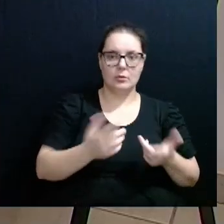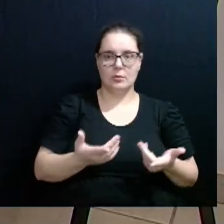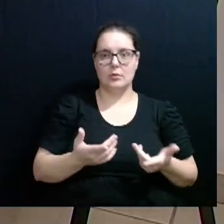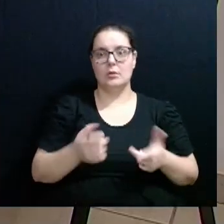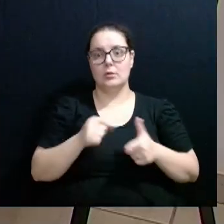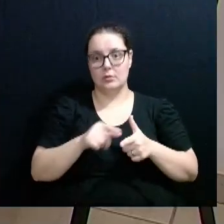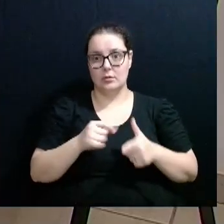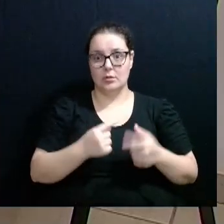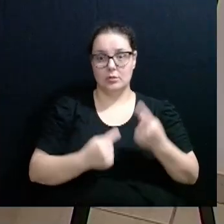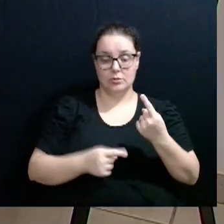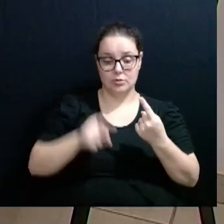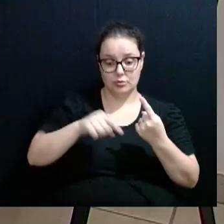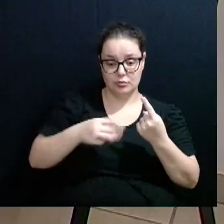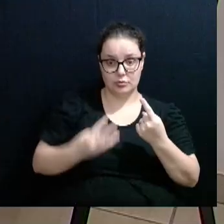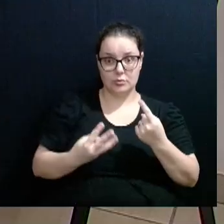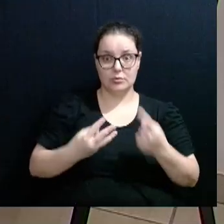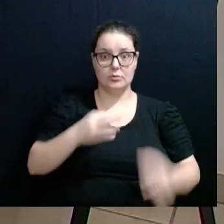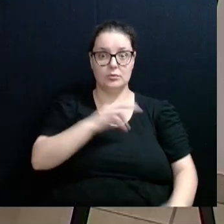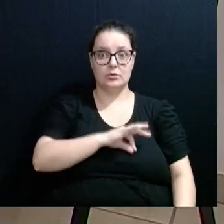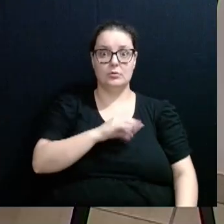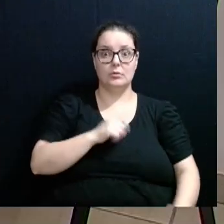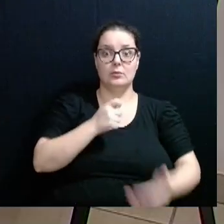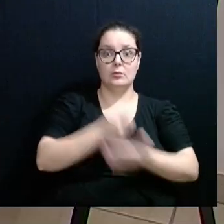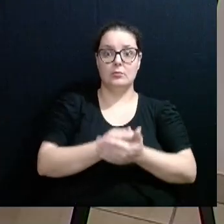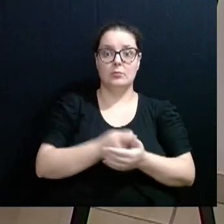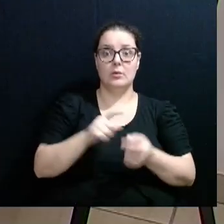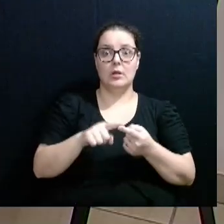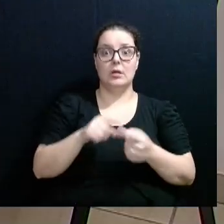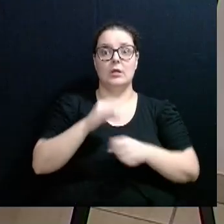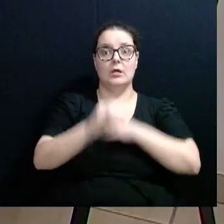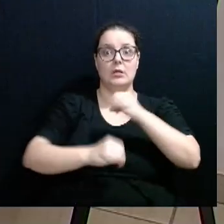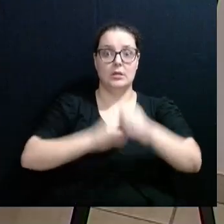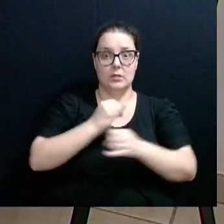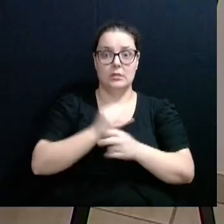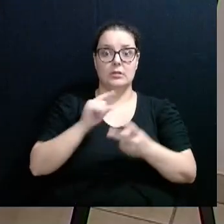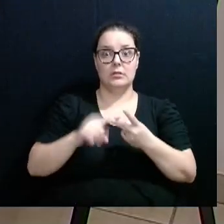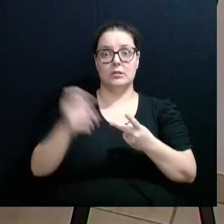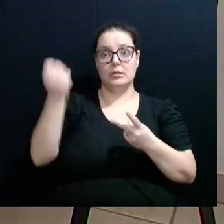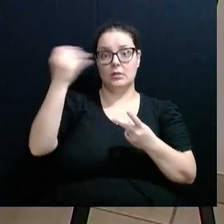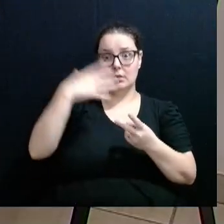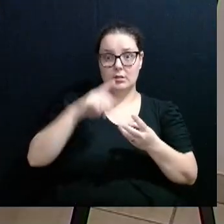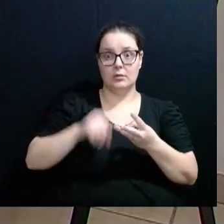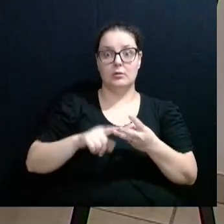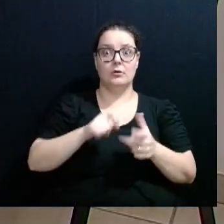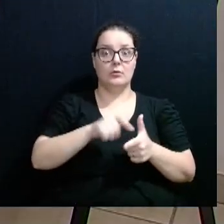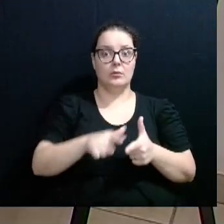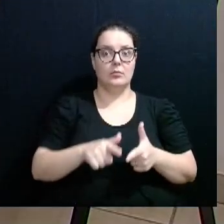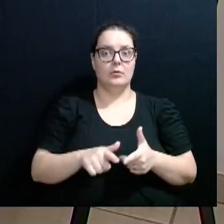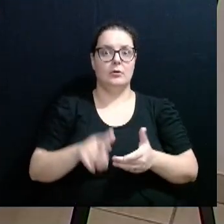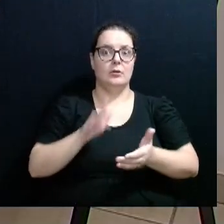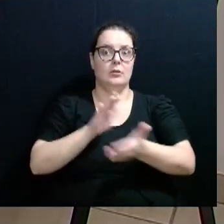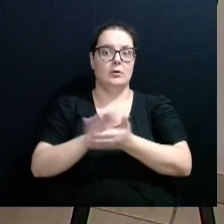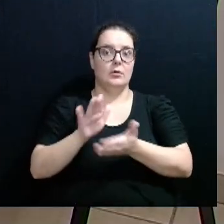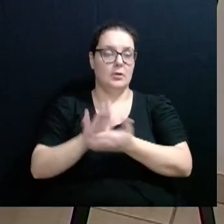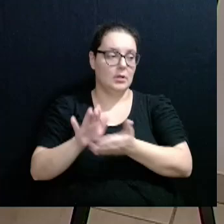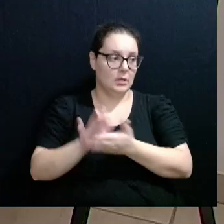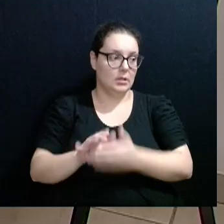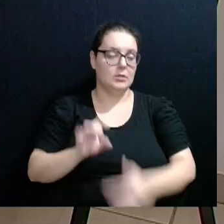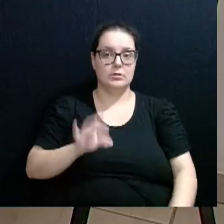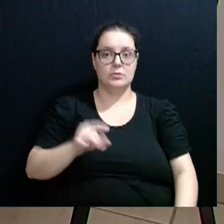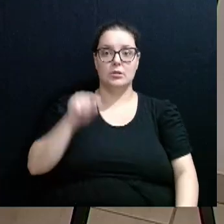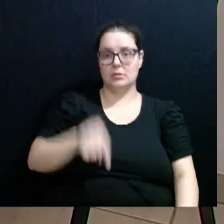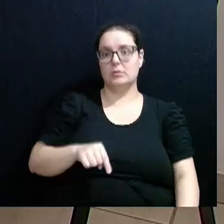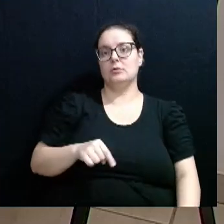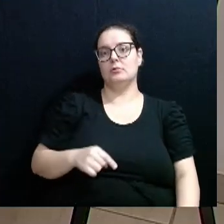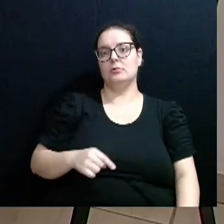mínimo, paga internet, água e luz, além do aluguel. Então a pessoa gasta só 1/3 mesmo com a casa. Tá. Imagina quantos anos nós